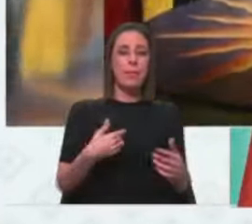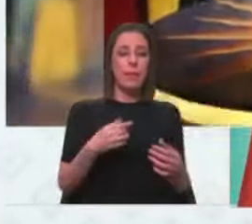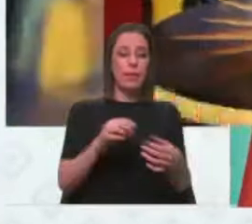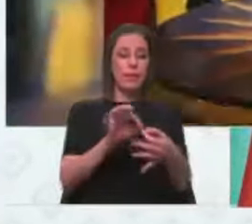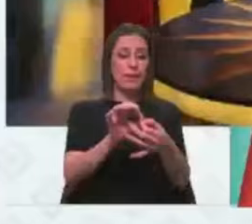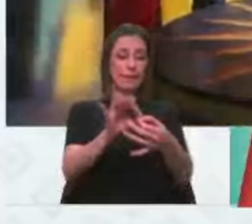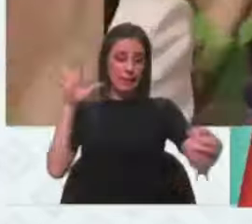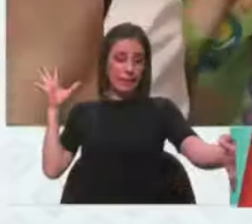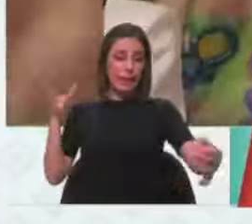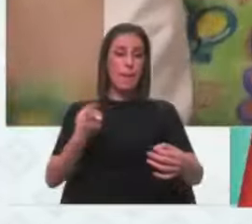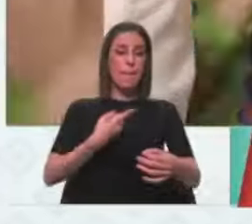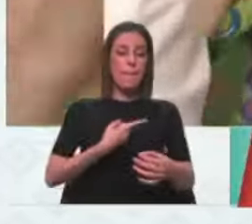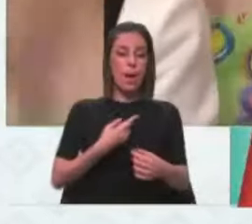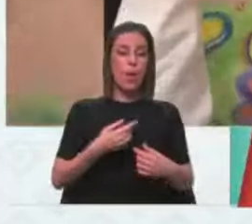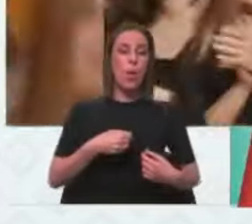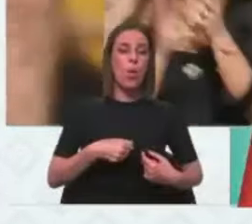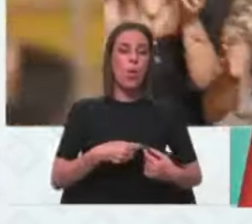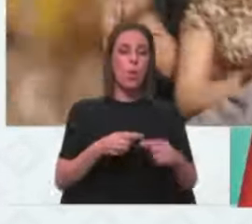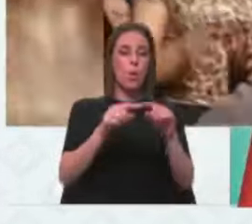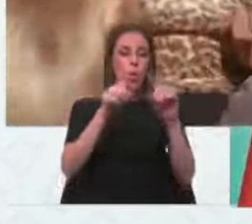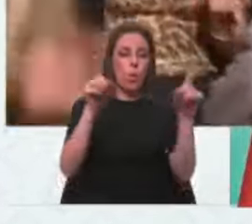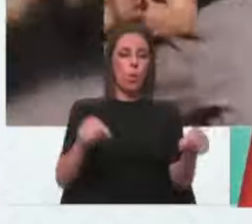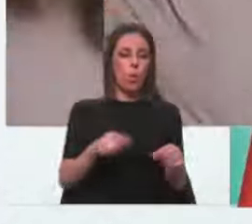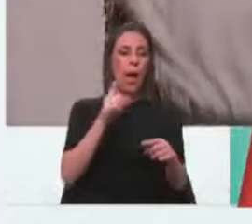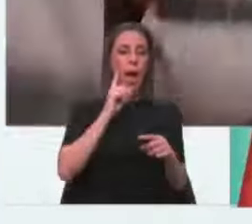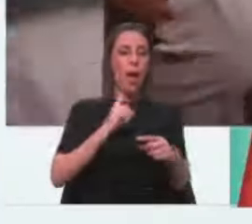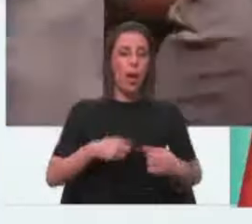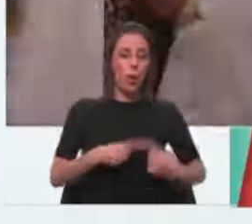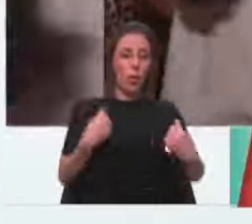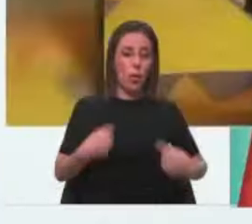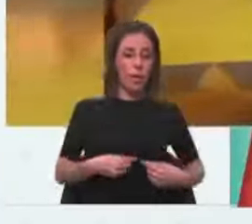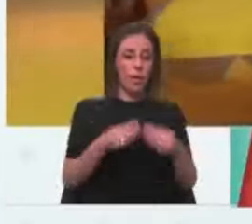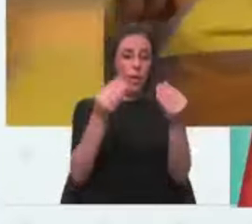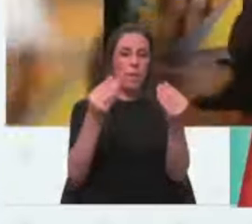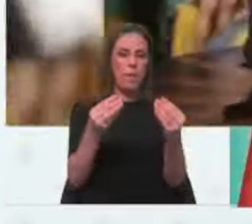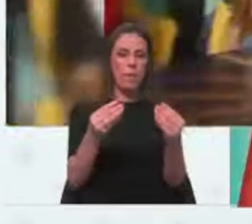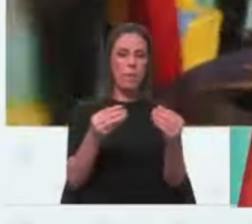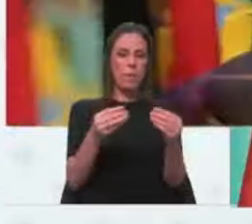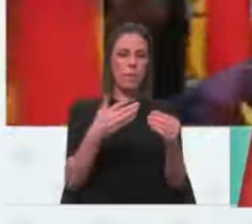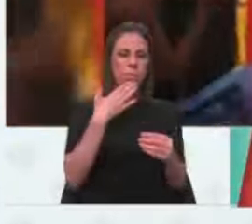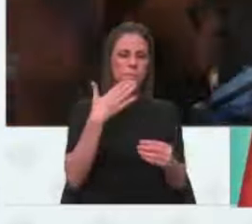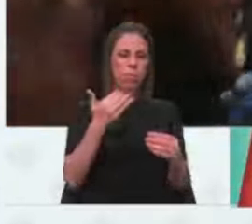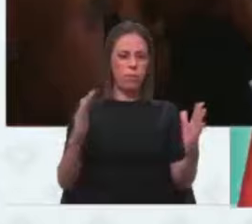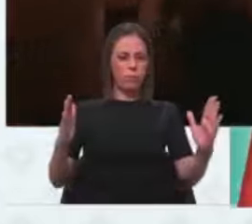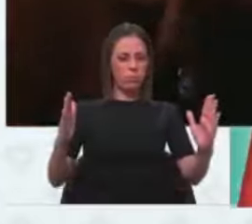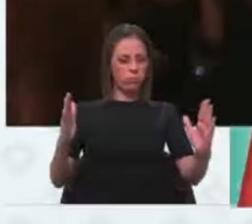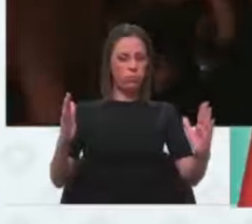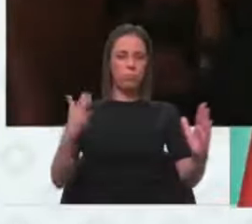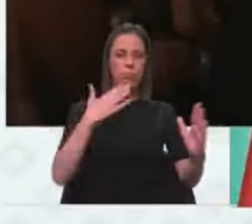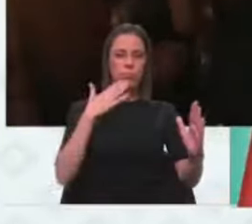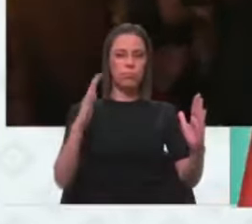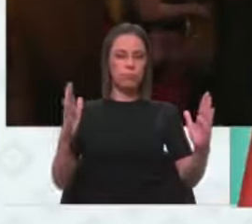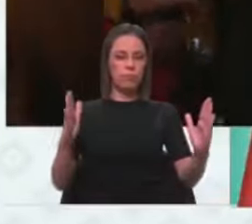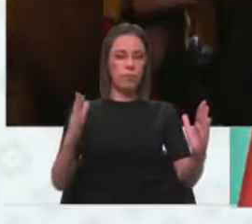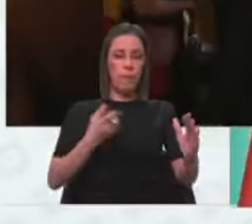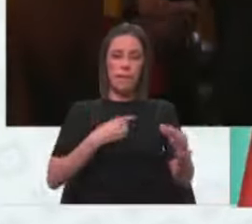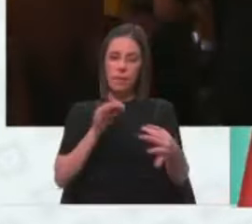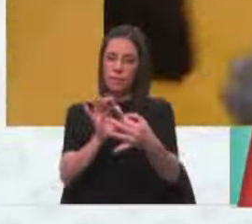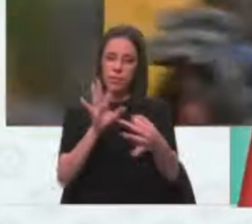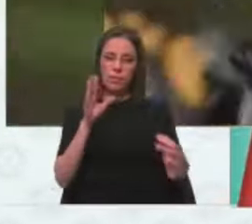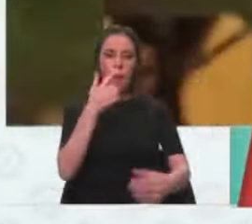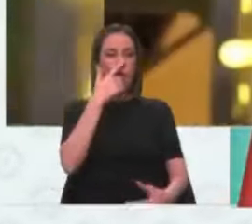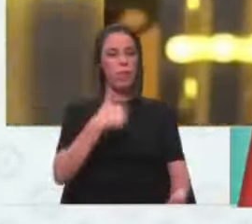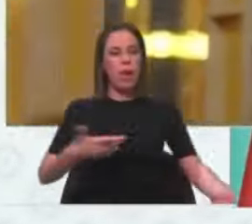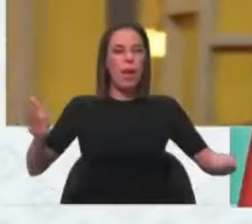acertar com a flecha no coração das donzelas, não é? Um coração assim deste tamanho, gigante, e não é que eu